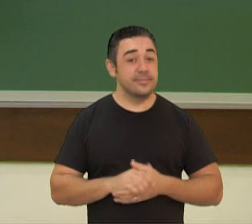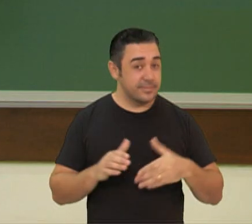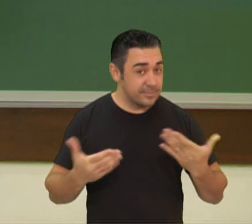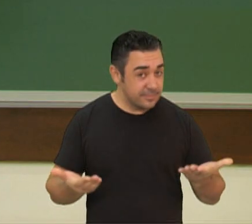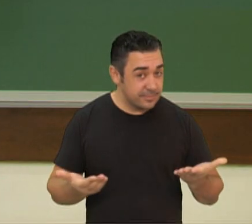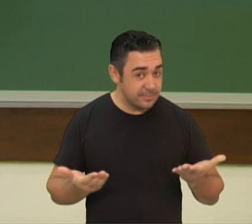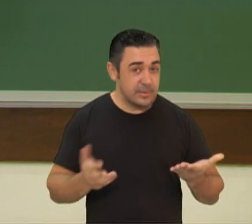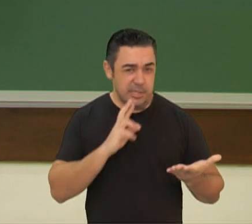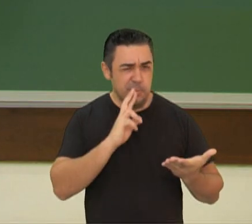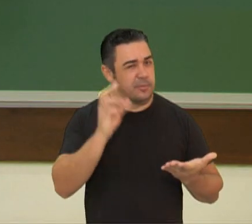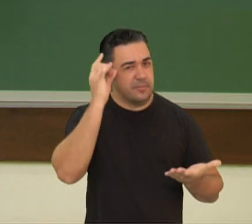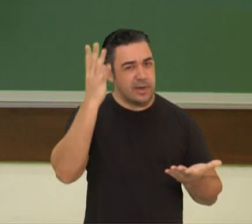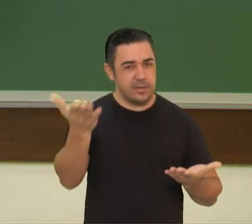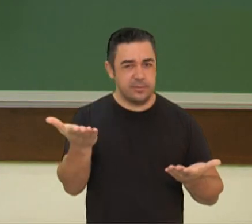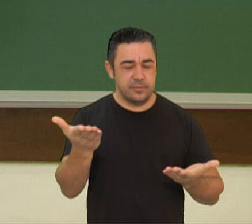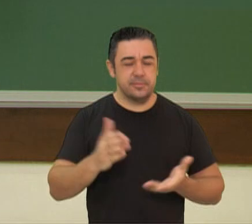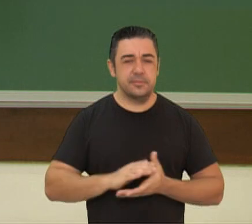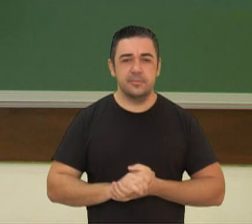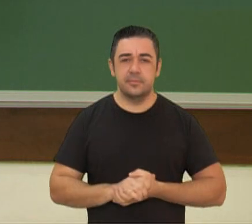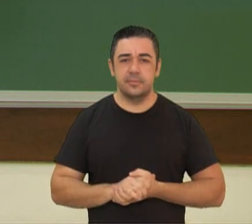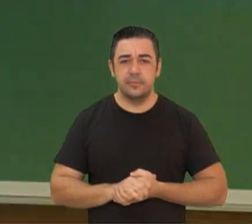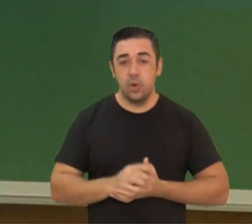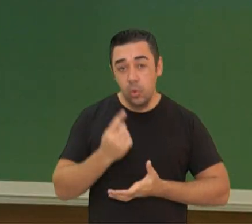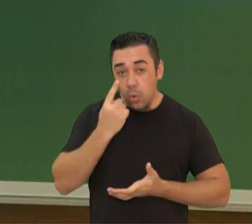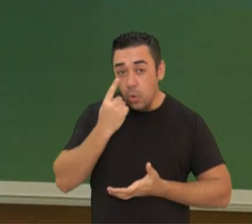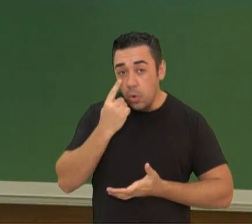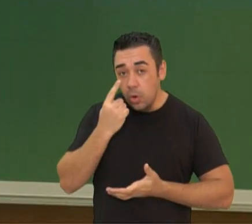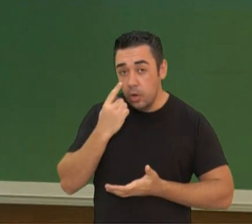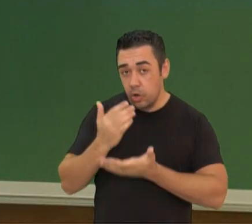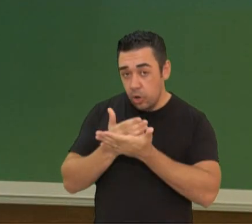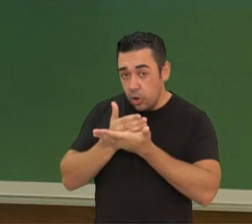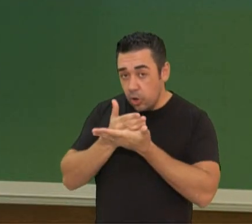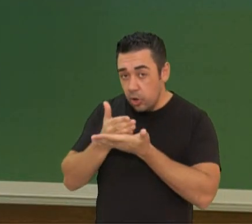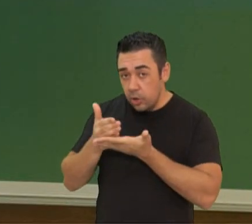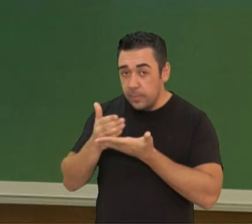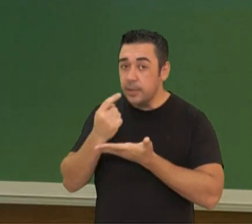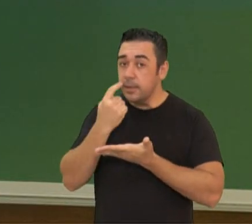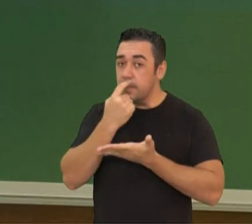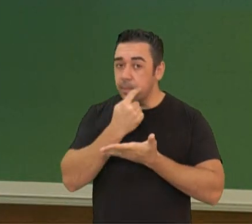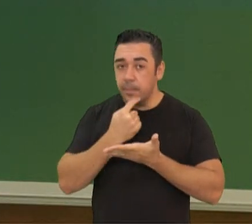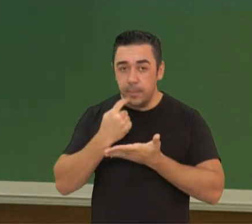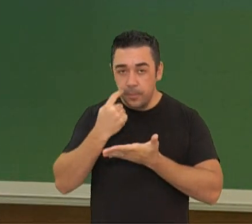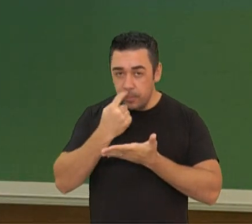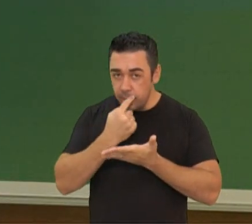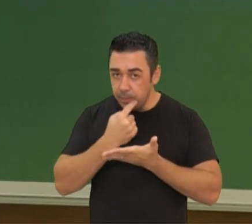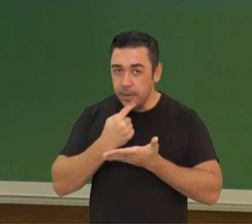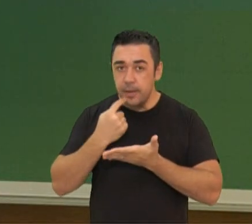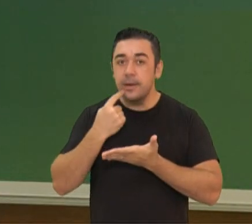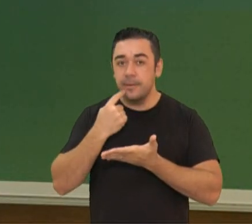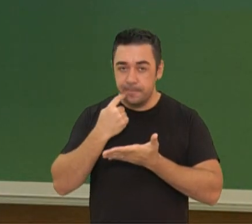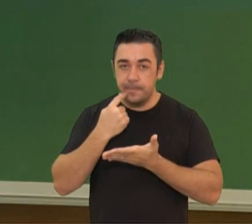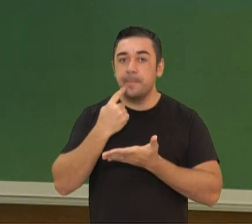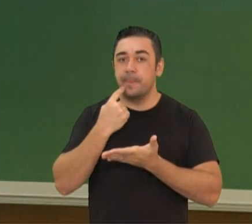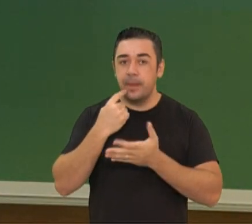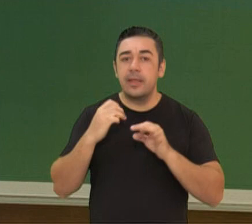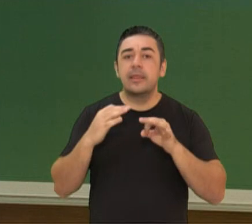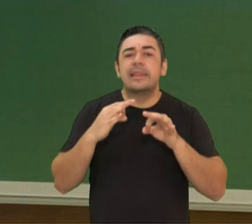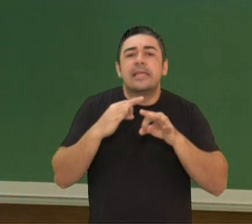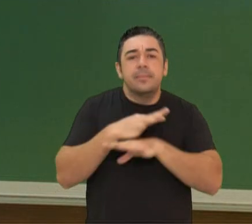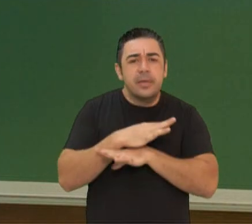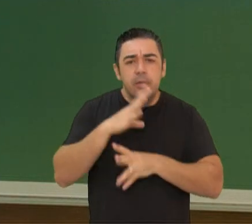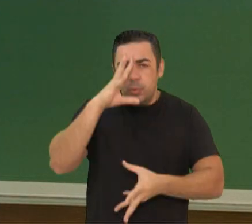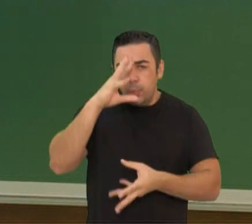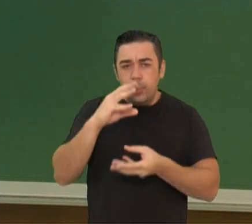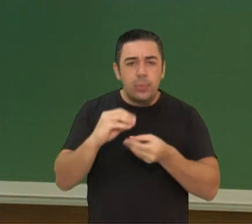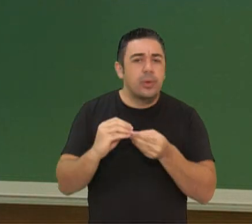Então essa foi muito fácil, né? Olha só, o processo tem início lá na boca e embora a gente vá concluir,